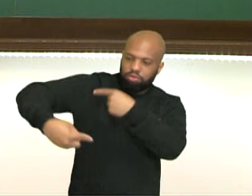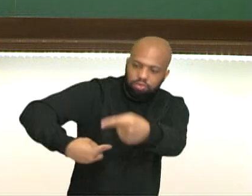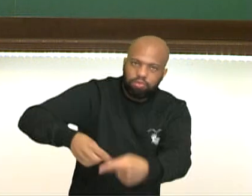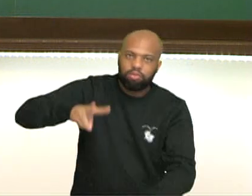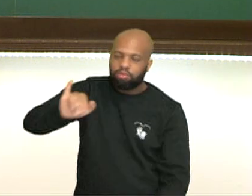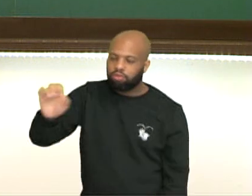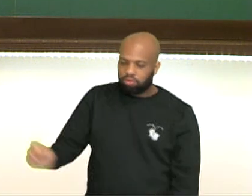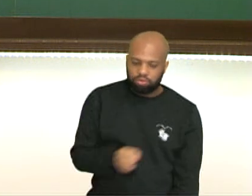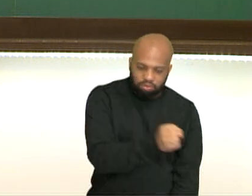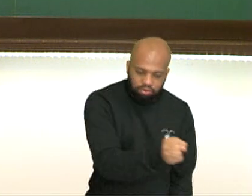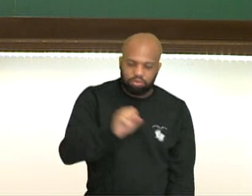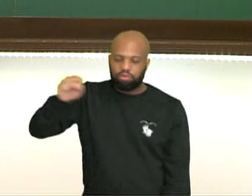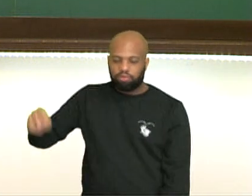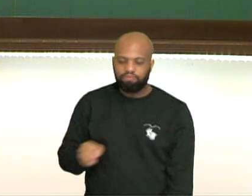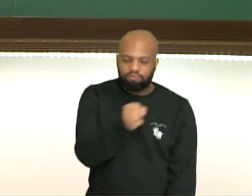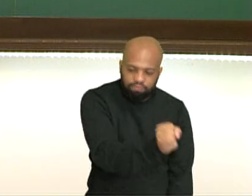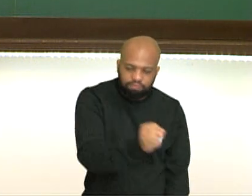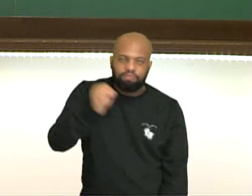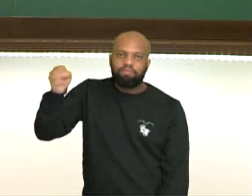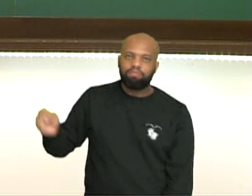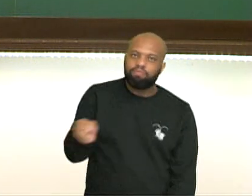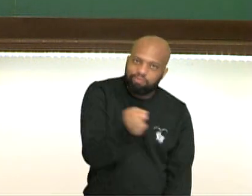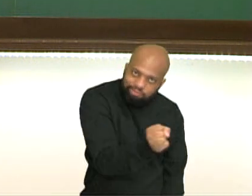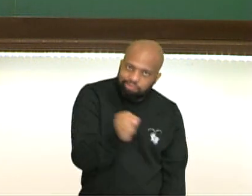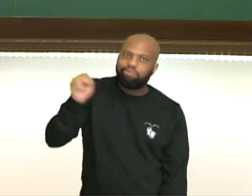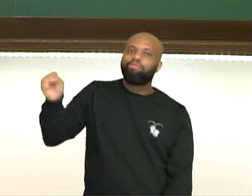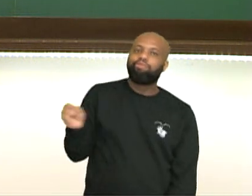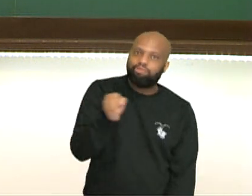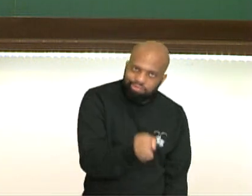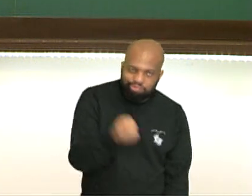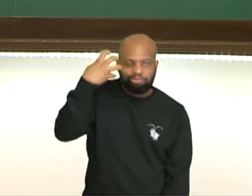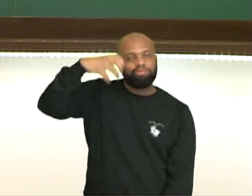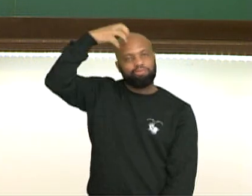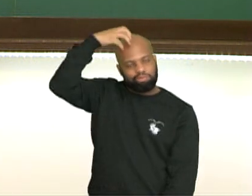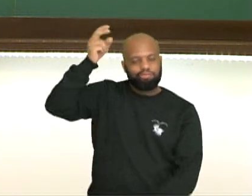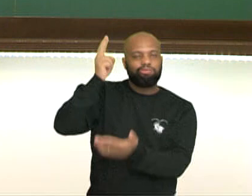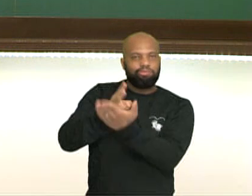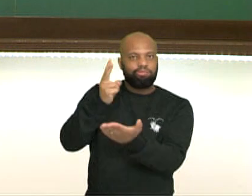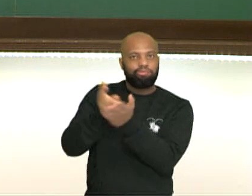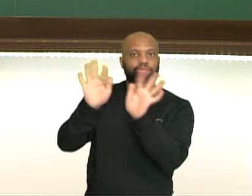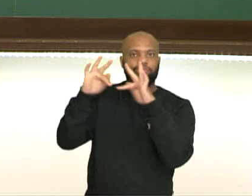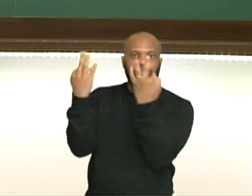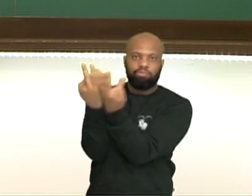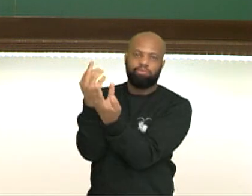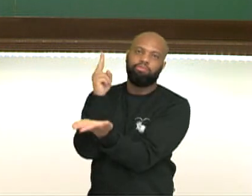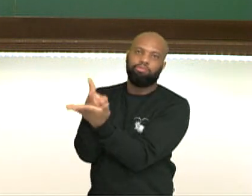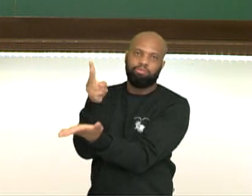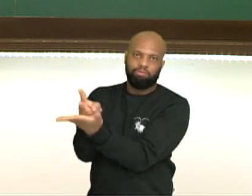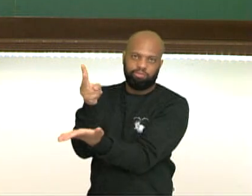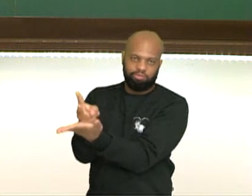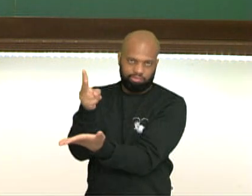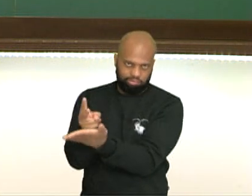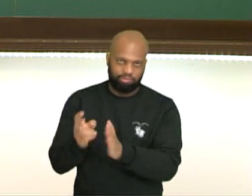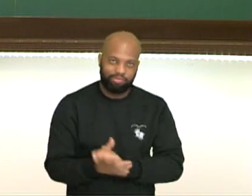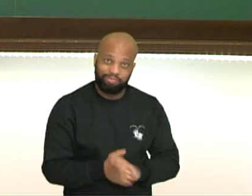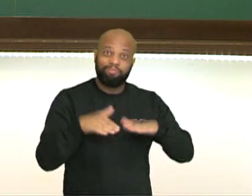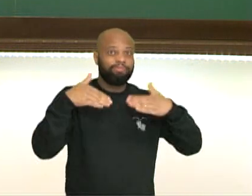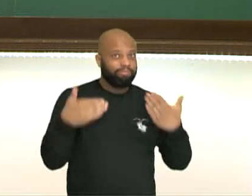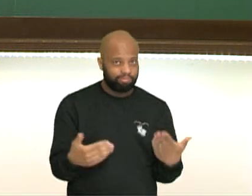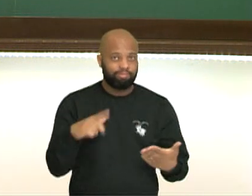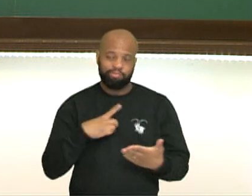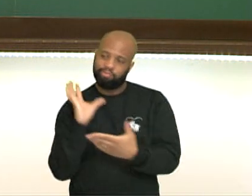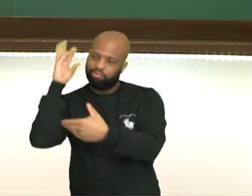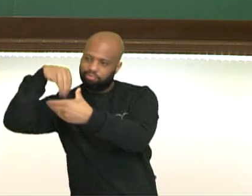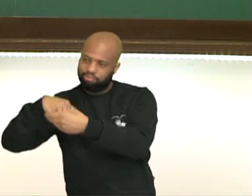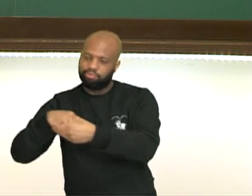hereditária que vai passando nas mãos de pessoas vinculadas àquela família que até então está no poder. Mesmo